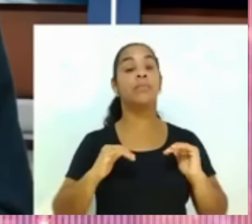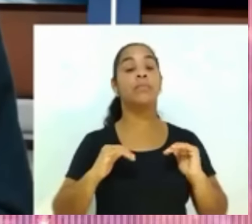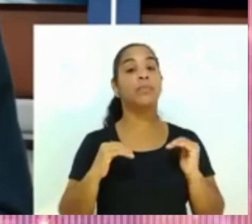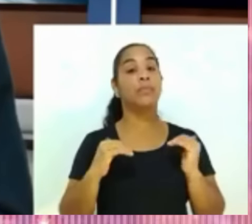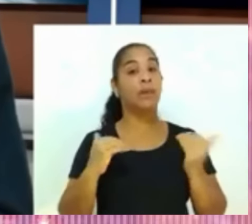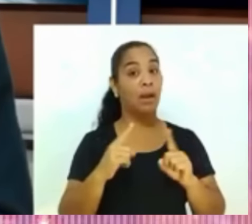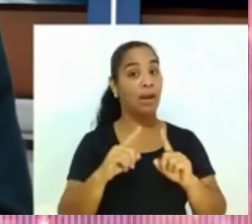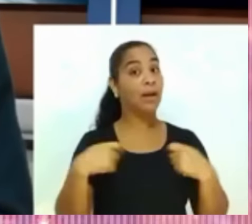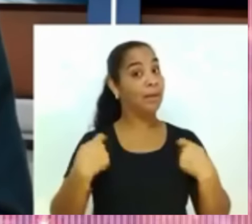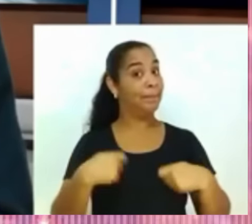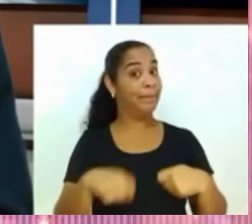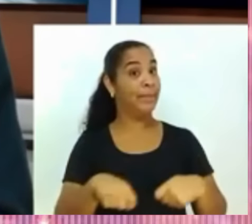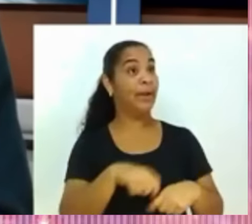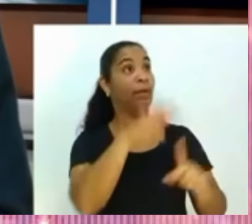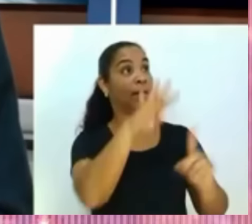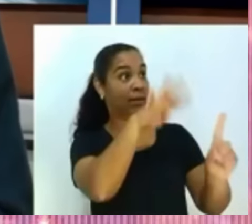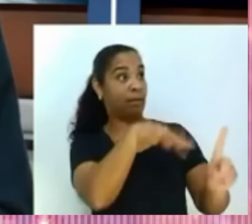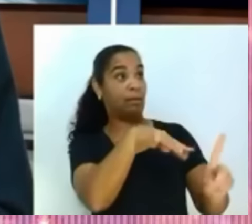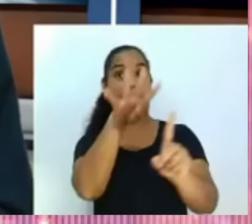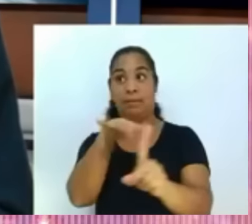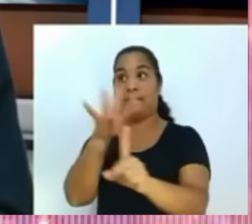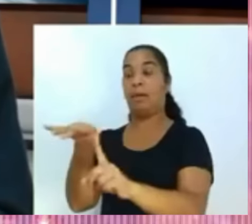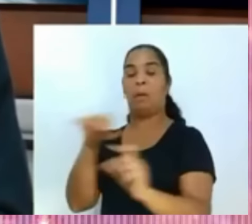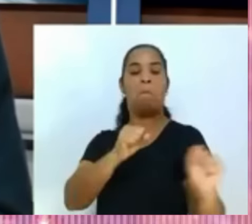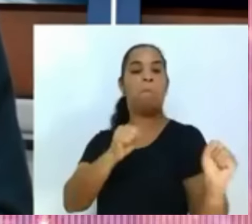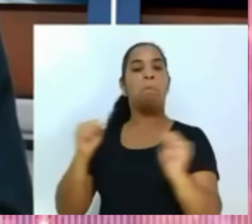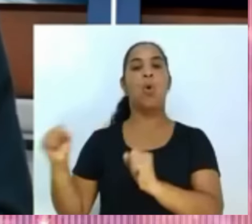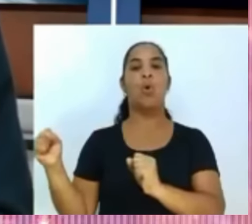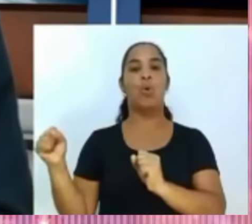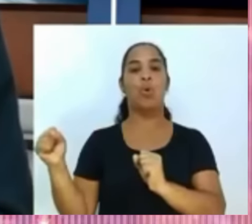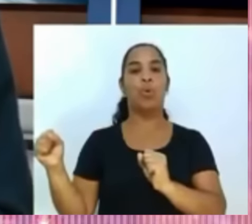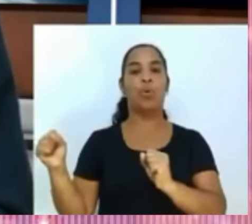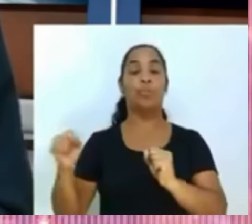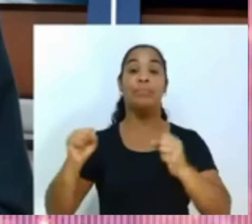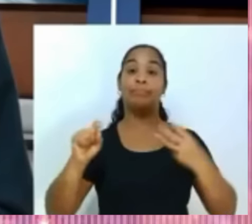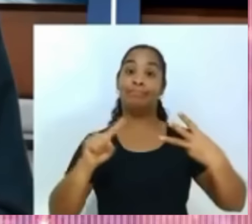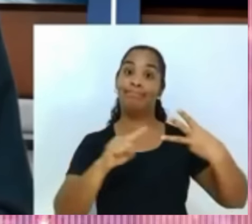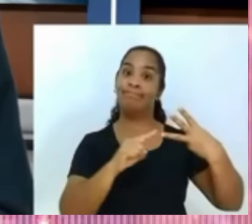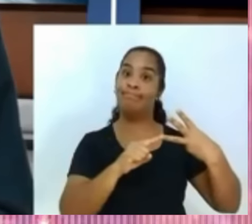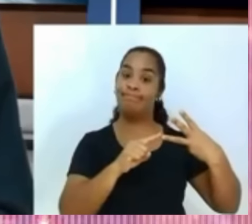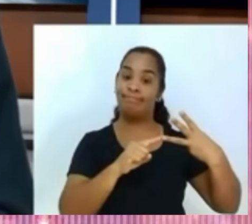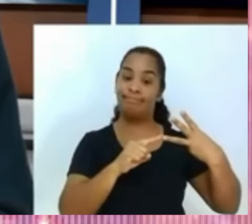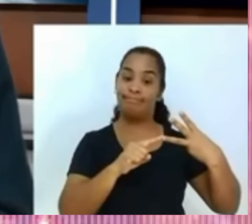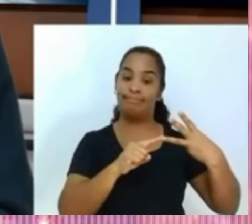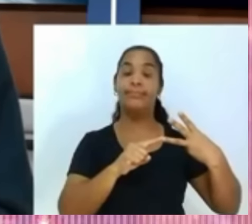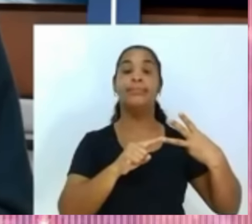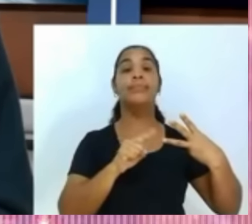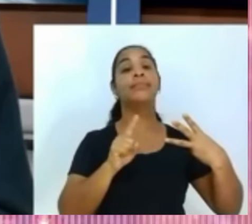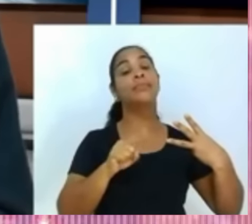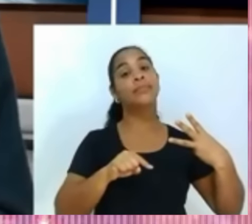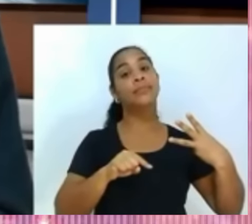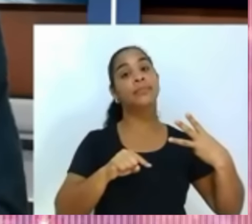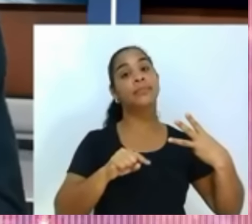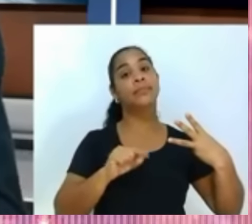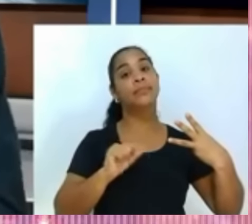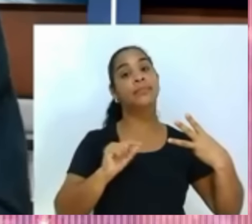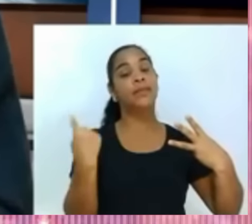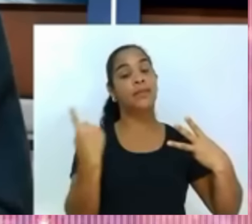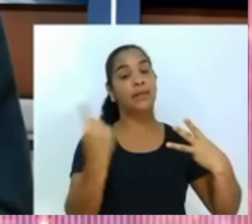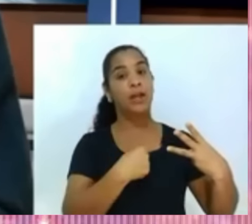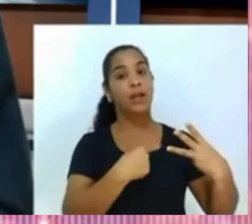indivíduos poderosos mas o terceiro item é aquele que se deriva